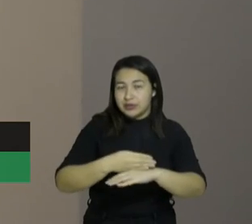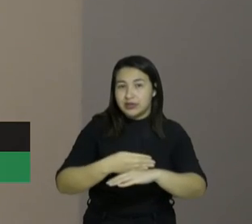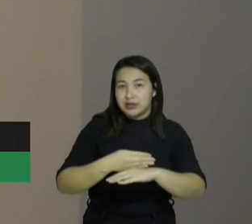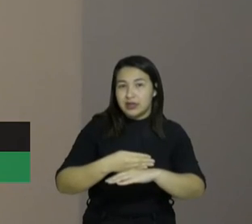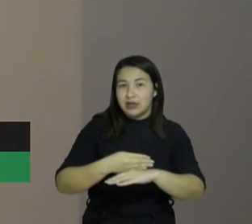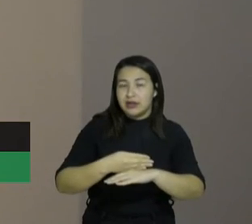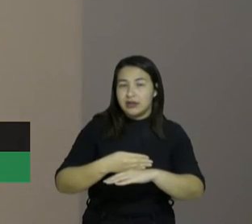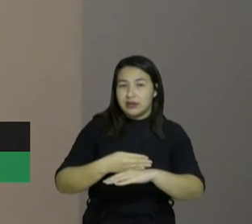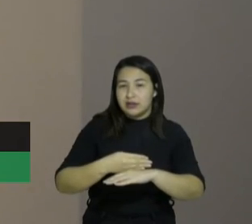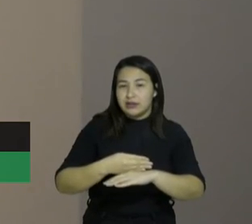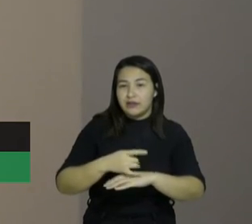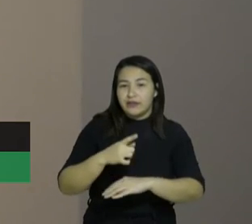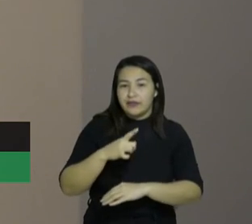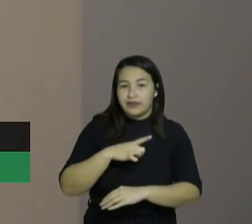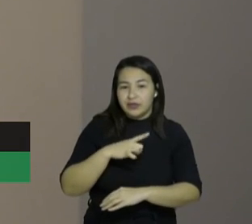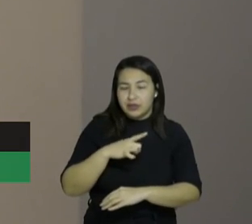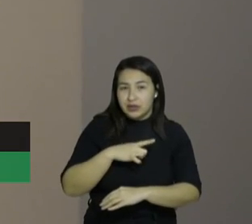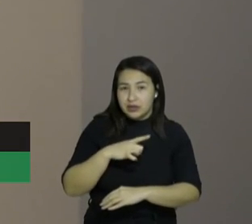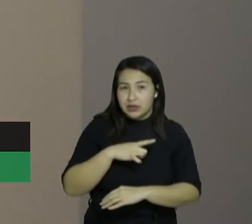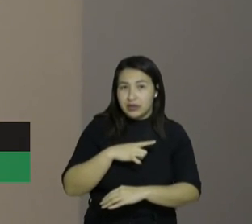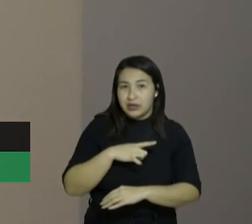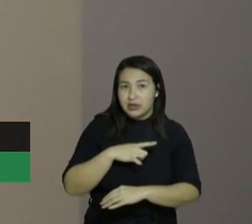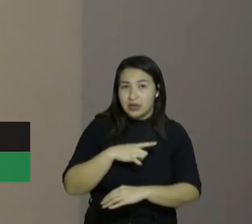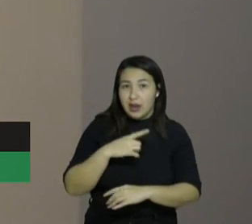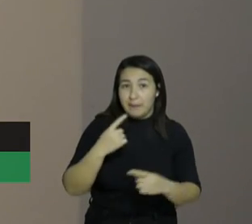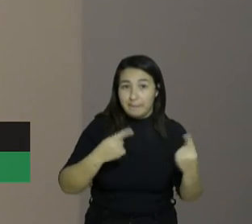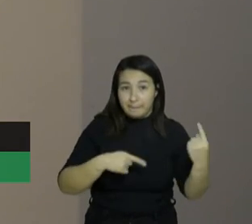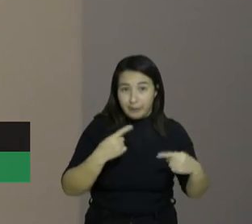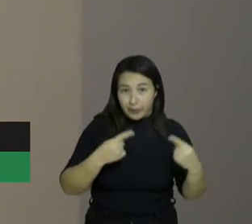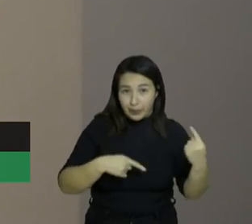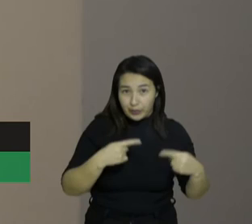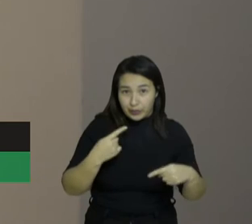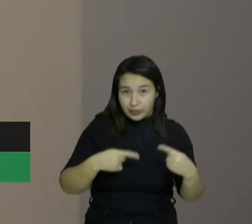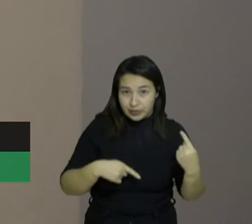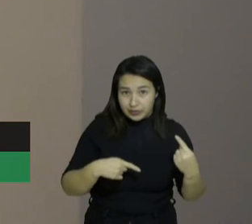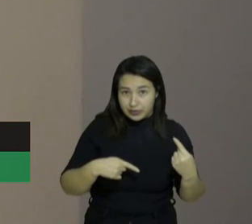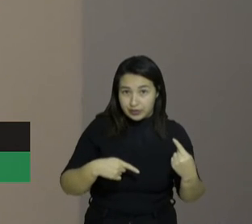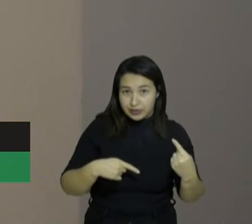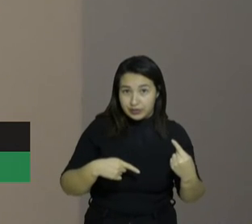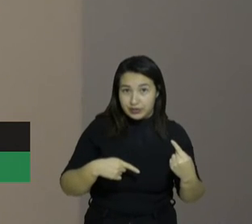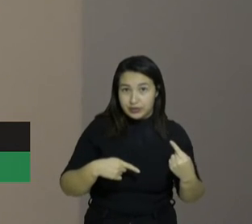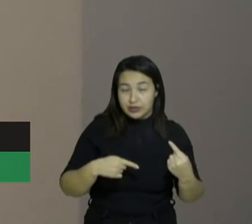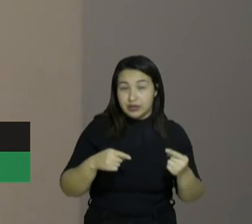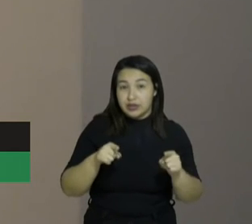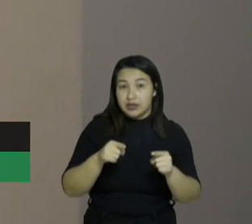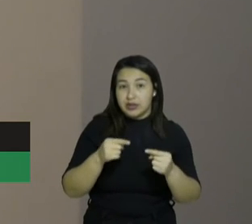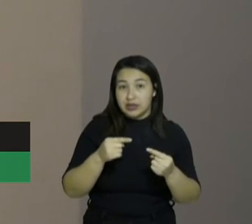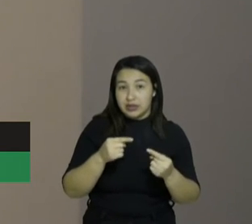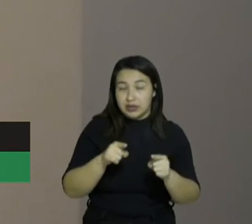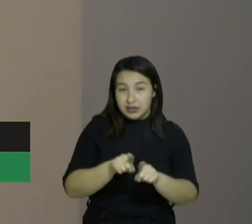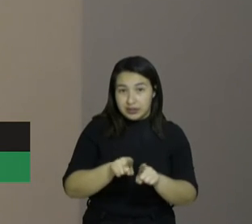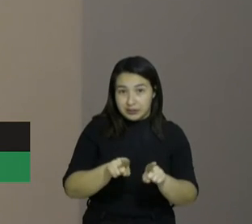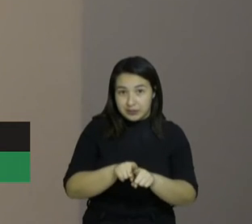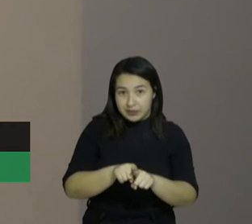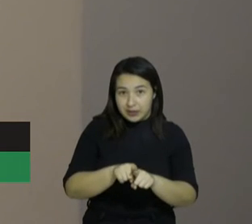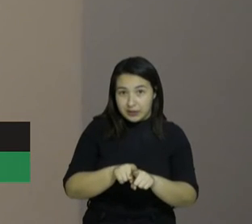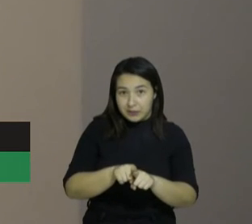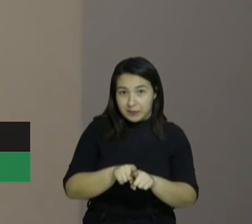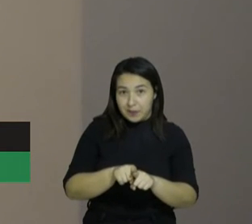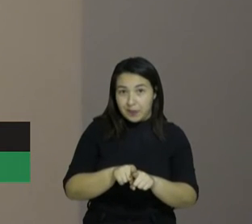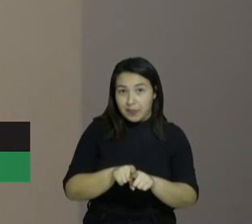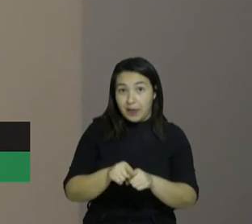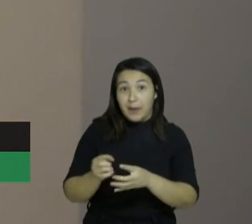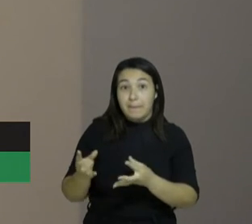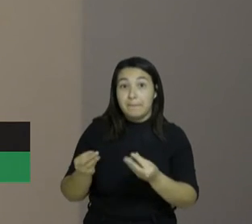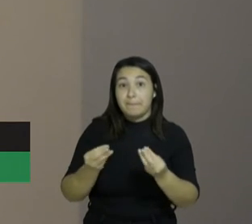Depende significativamente de políticas transnacionais e dos acordos comerciais a magnitude